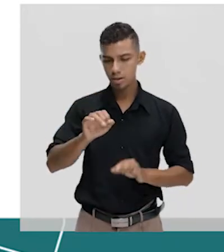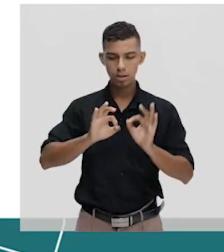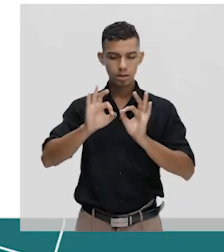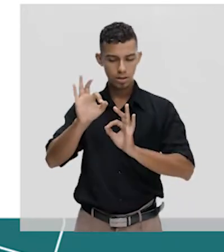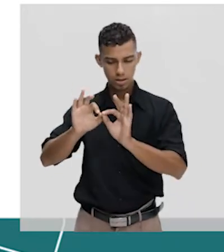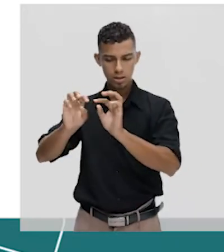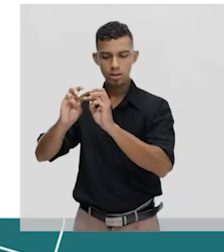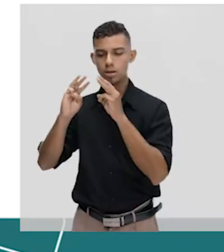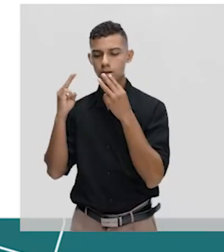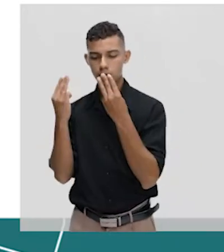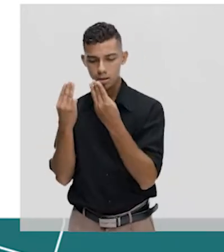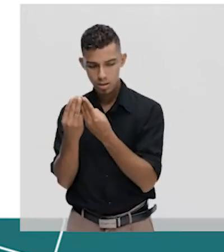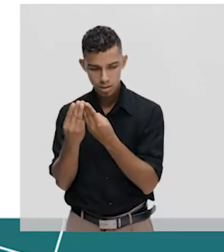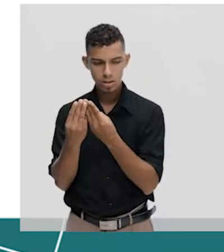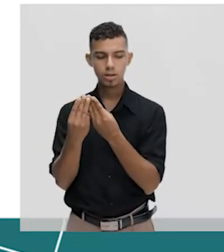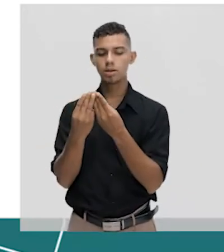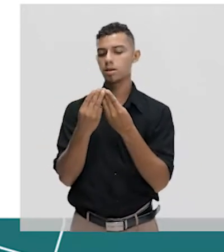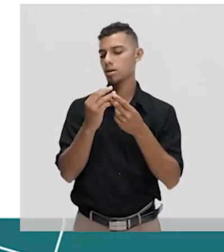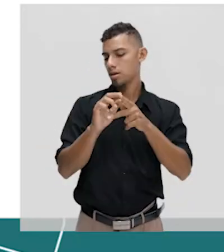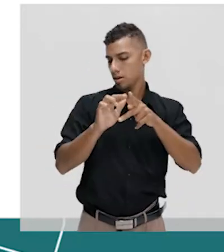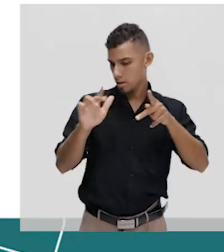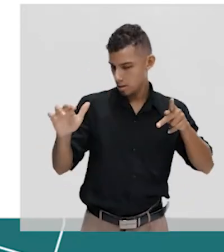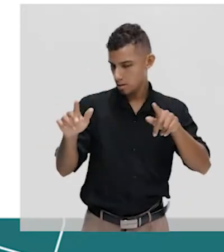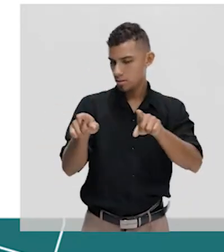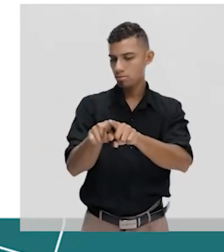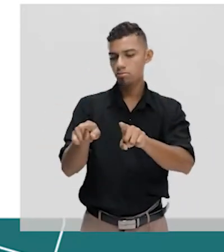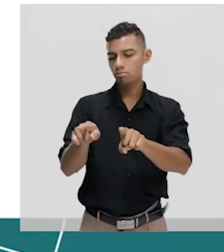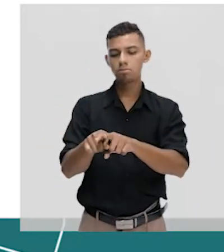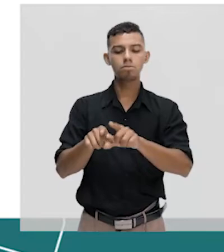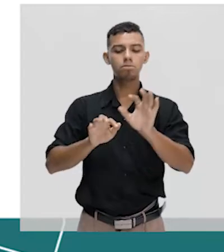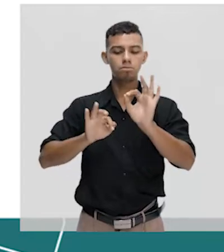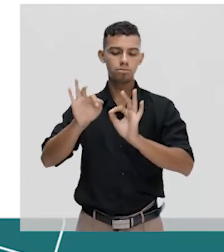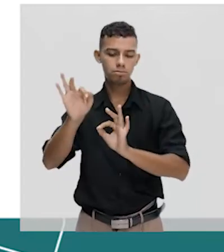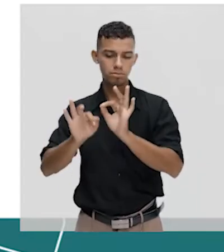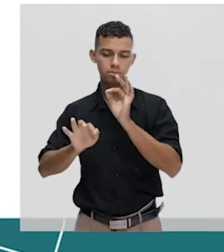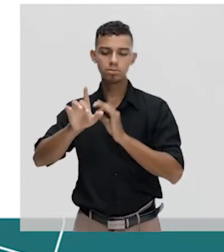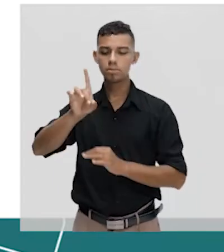as proporções múltiplas e as proporções